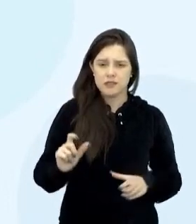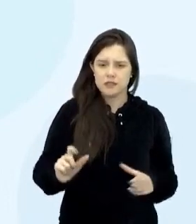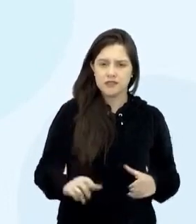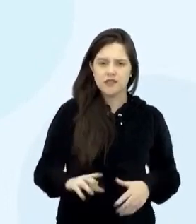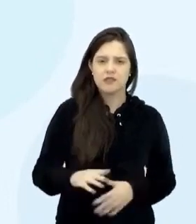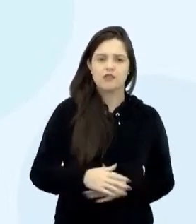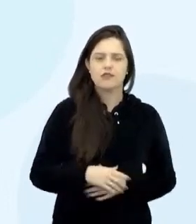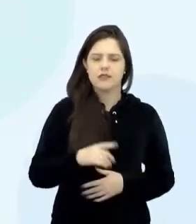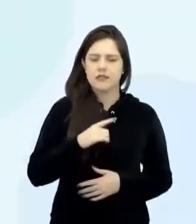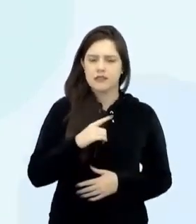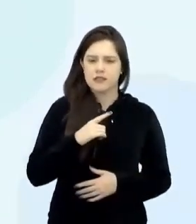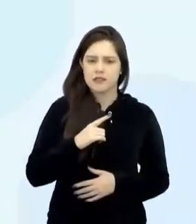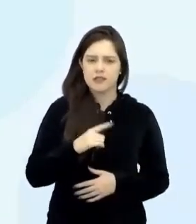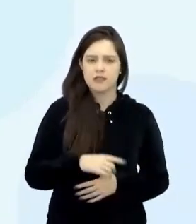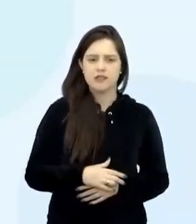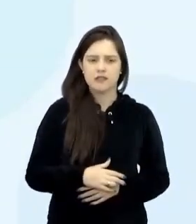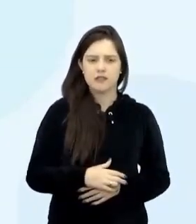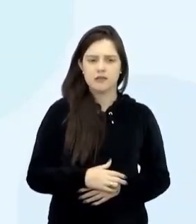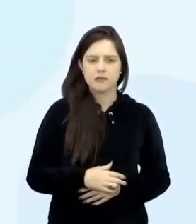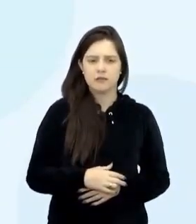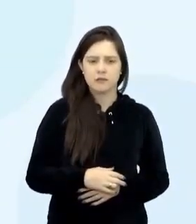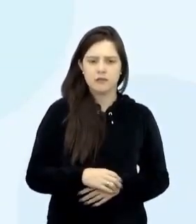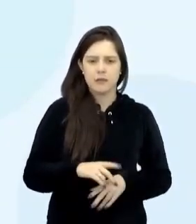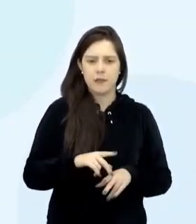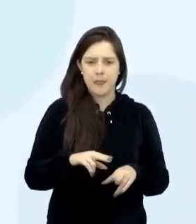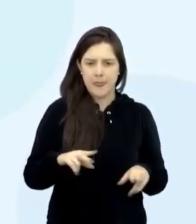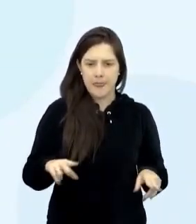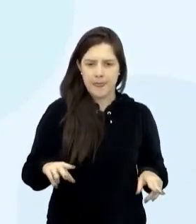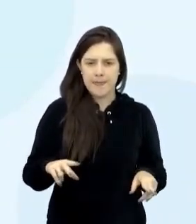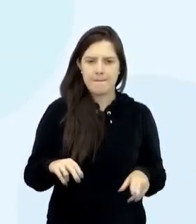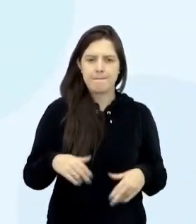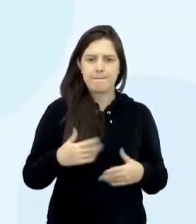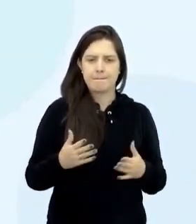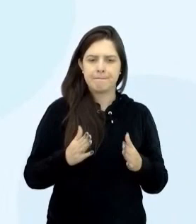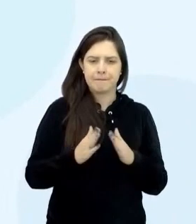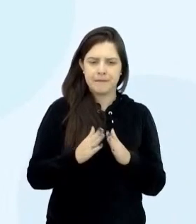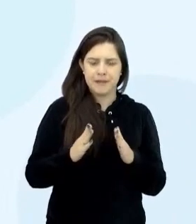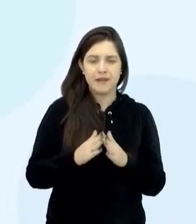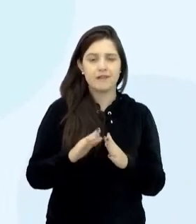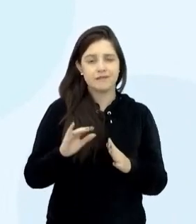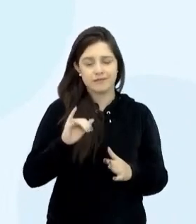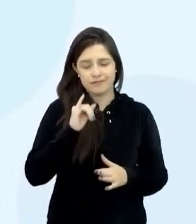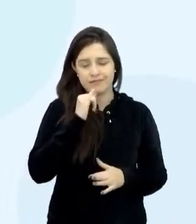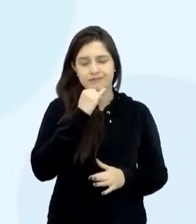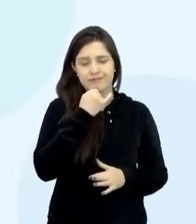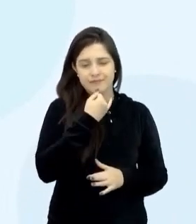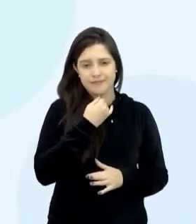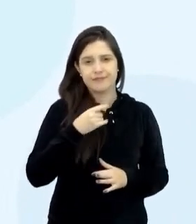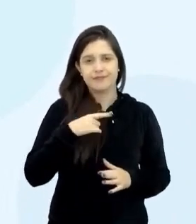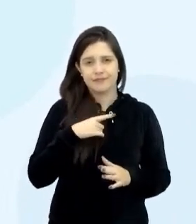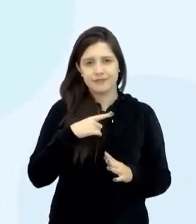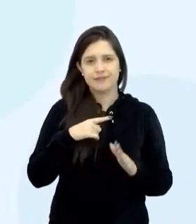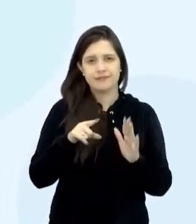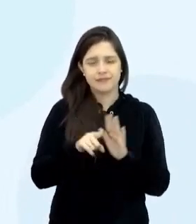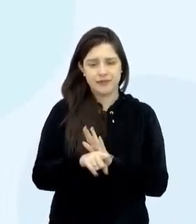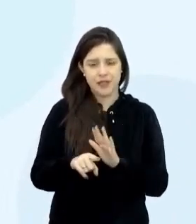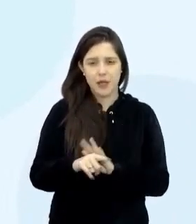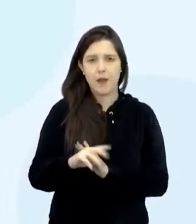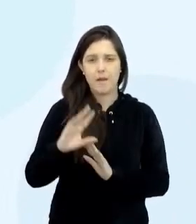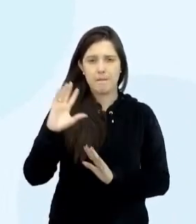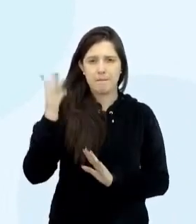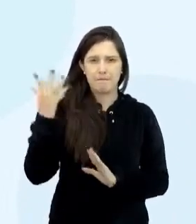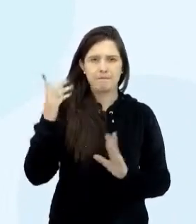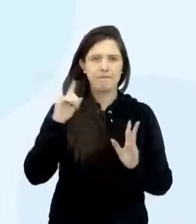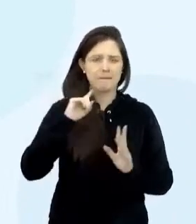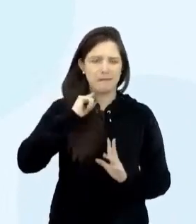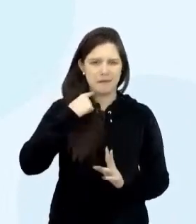99% das vezes, é a atividade e a ação humana que causa, infelizmente, esse tipo de poluição, esse tipo de